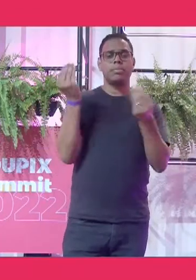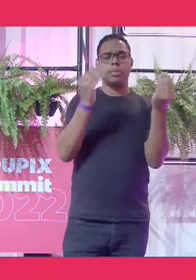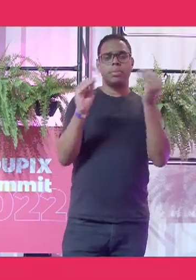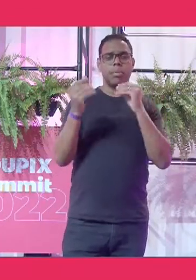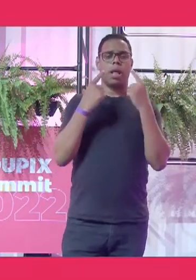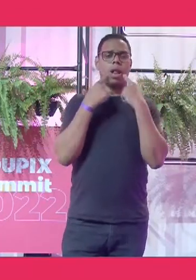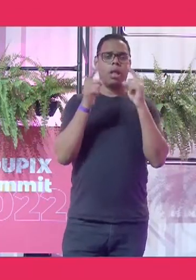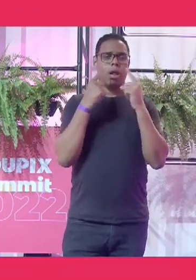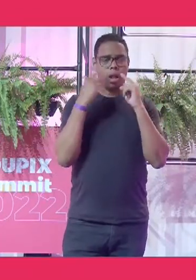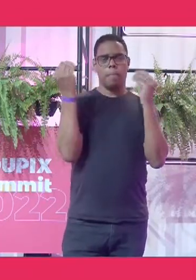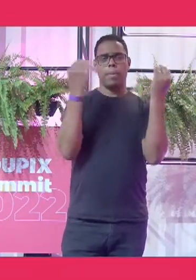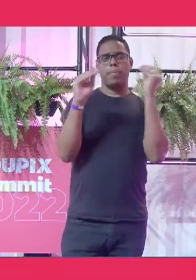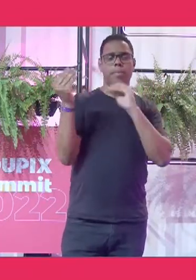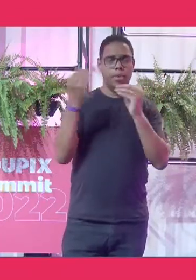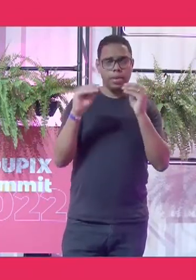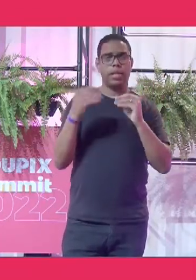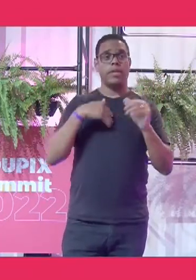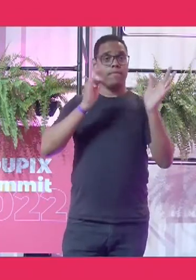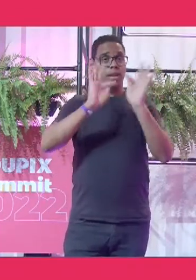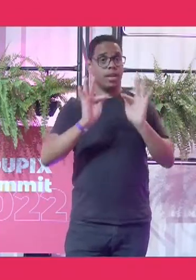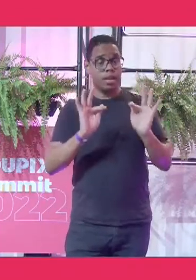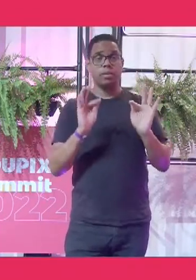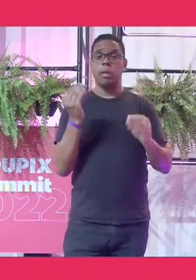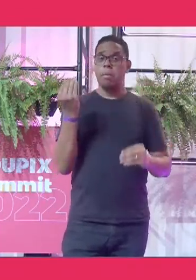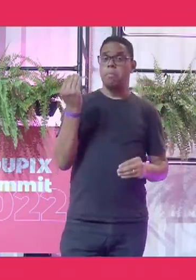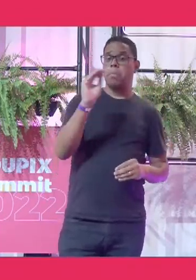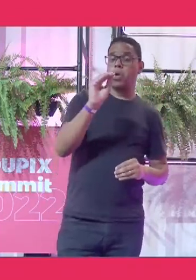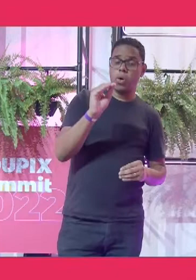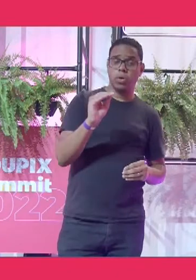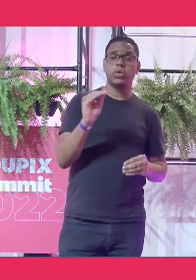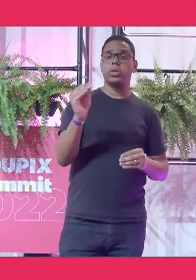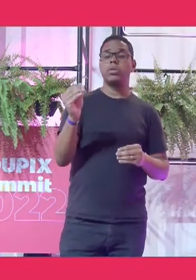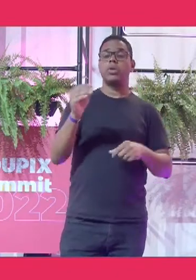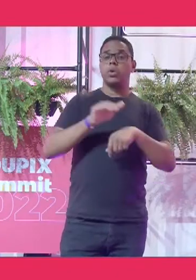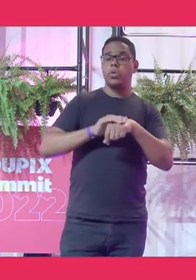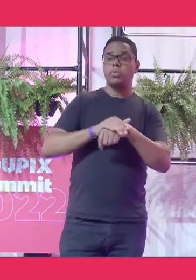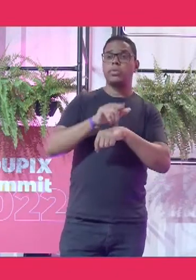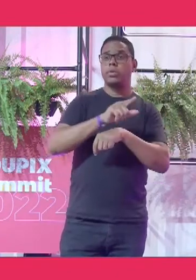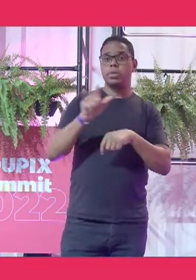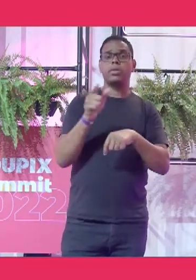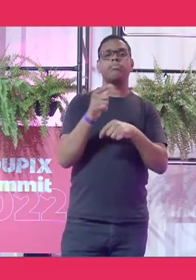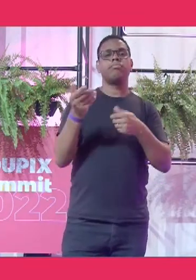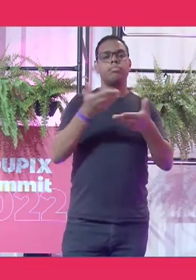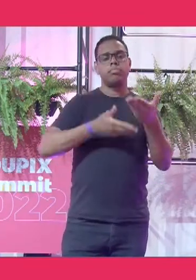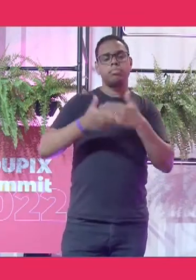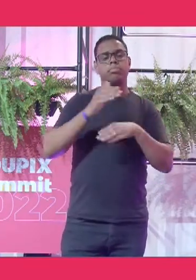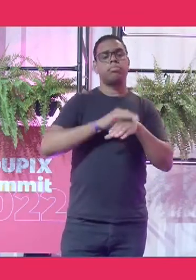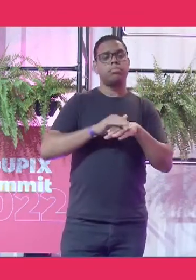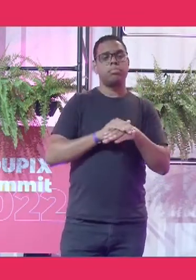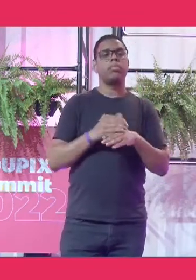reclamando, construída fazendo stories feliz, construída ouvindo e abrindo esse espaço